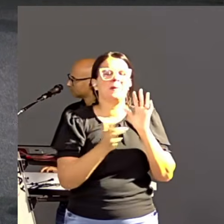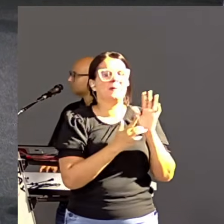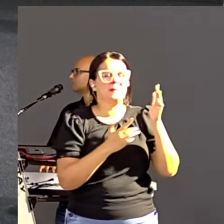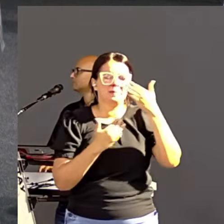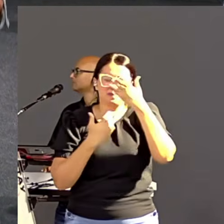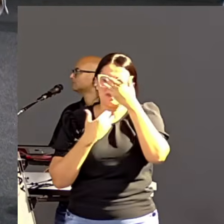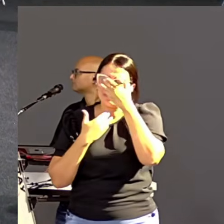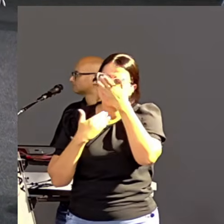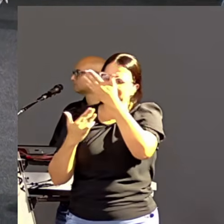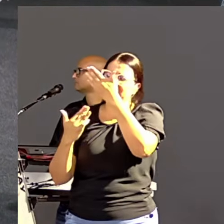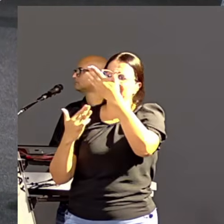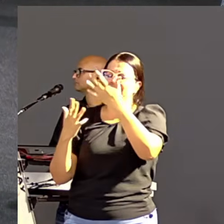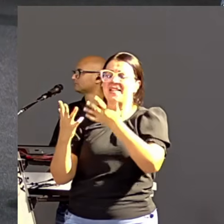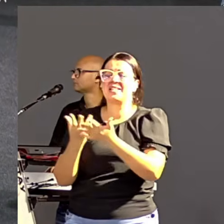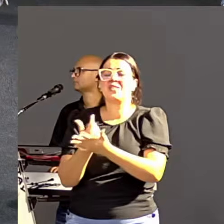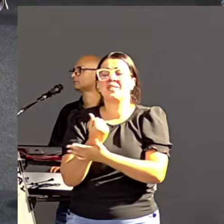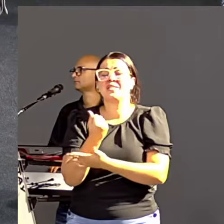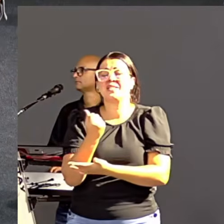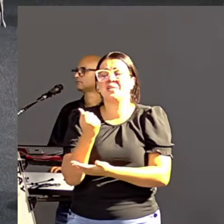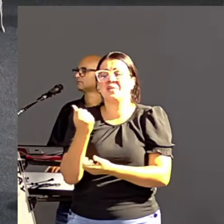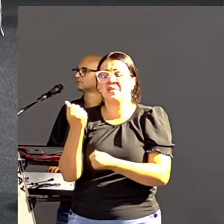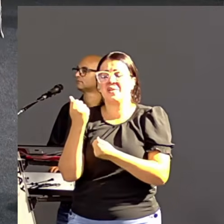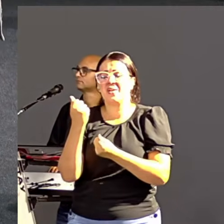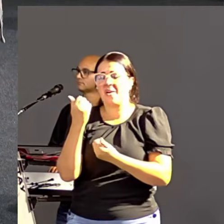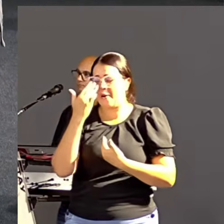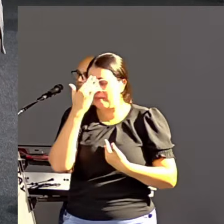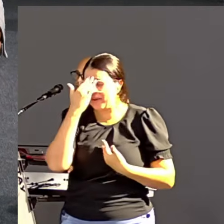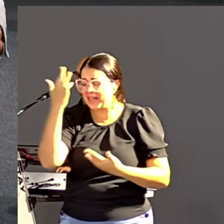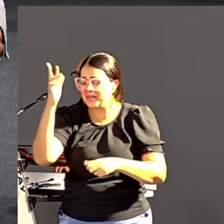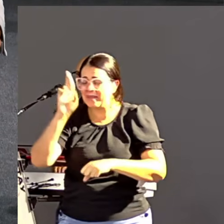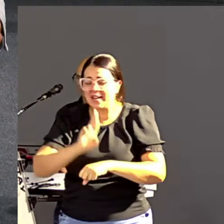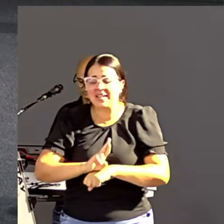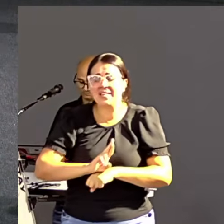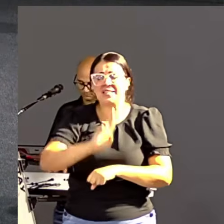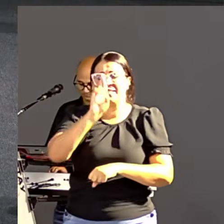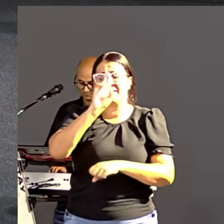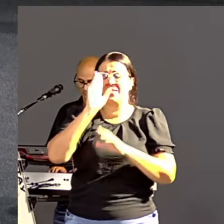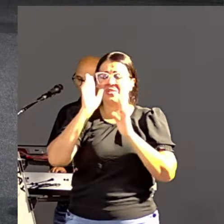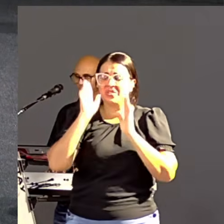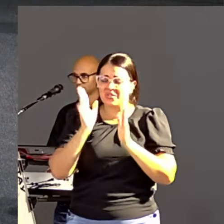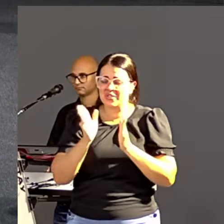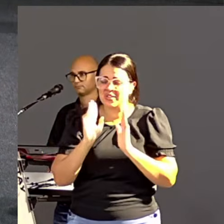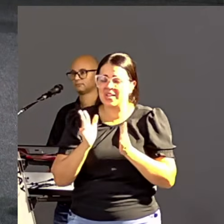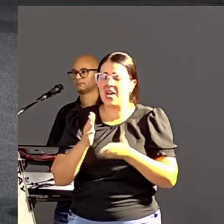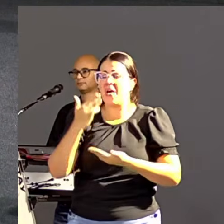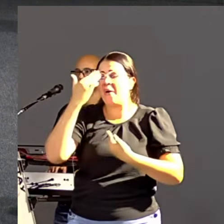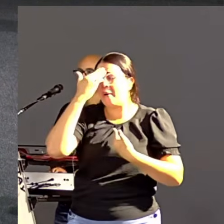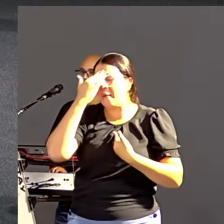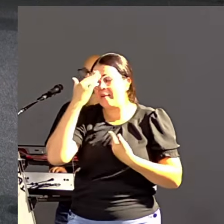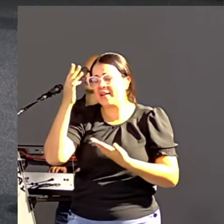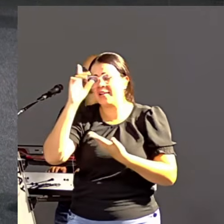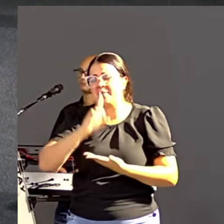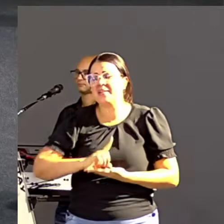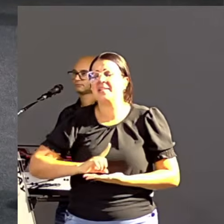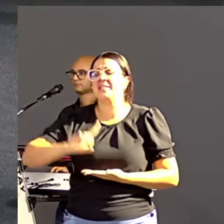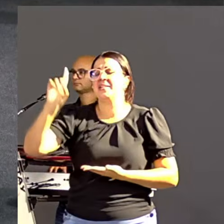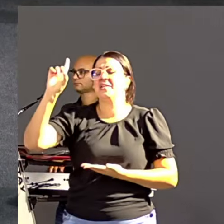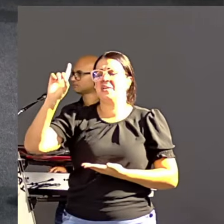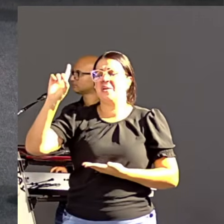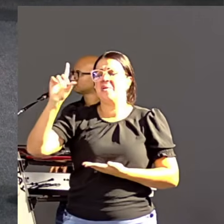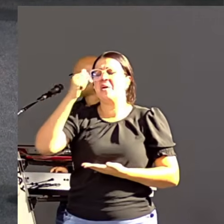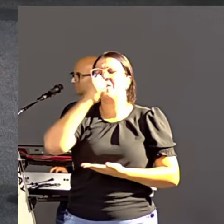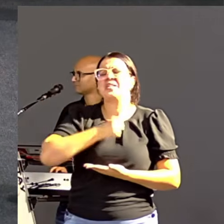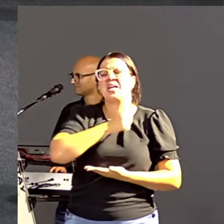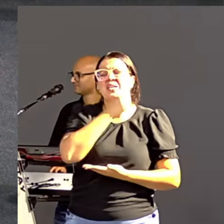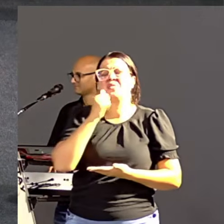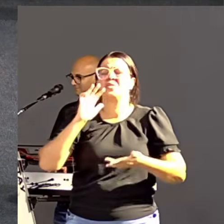Deus. Obrigado pela salvação. Obrigado pela redenção das nossas vidas. Obrigado, meu Deus, pelo